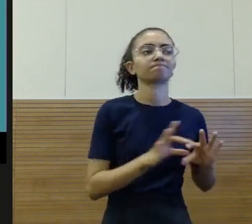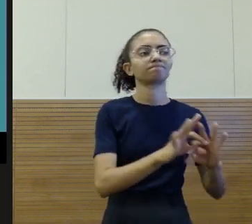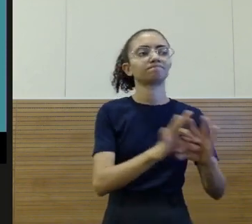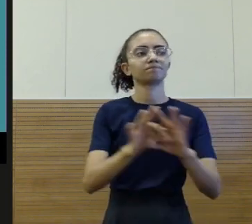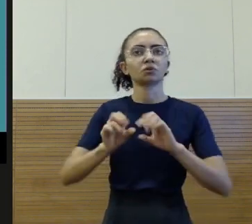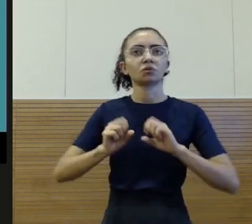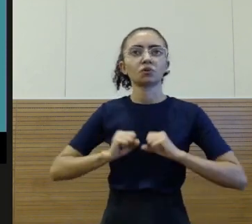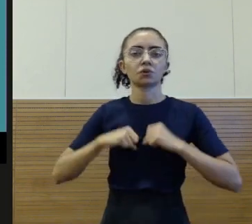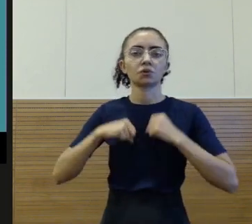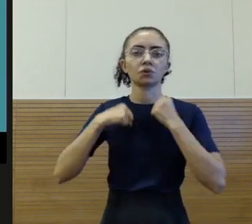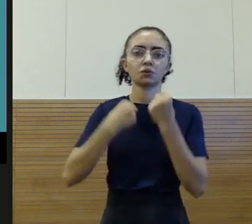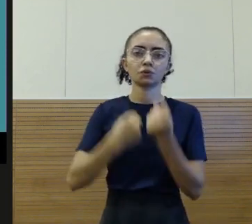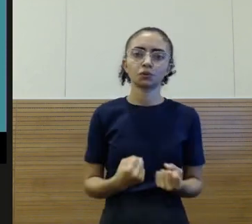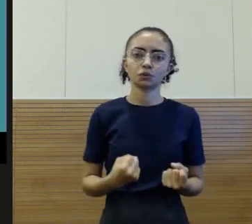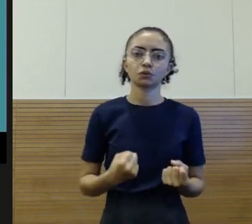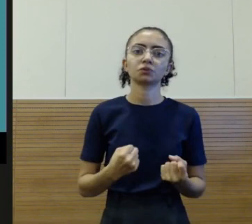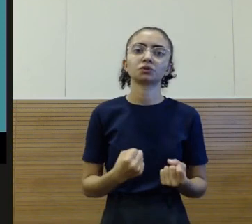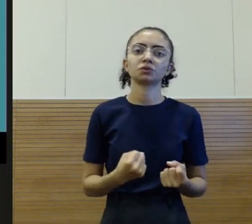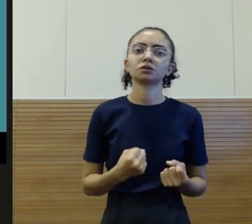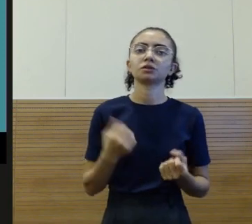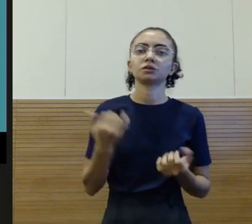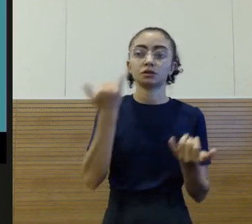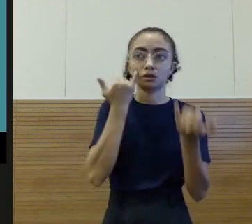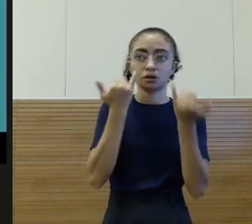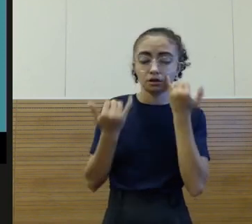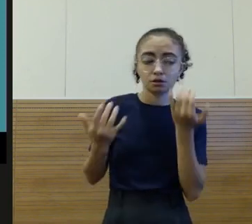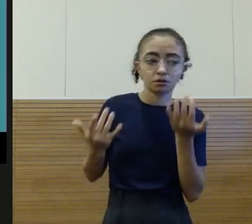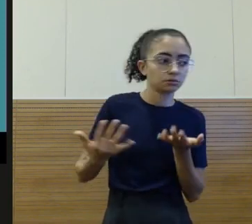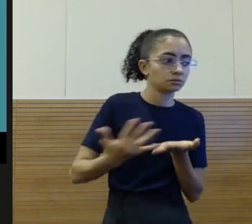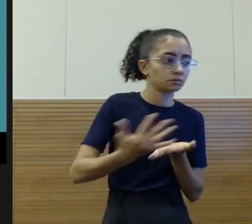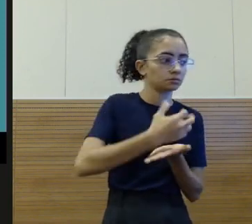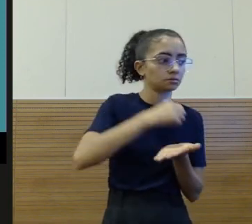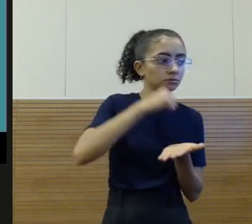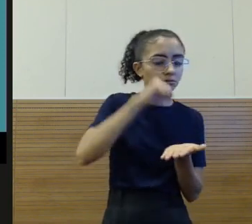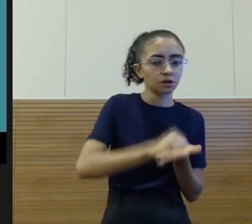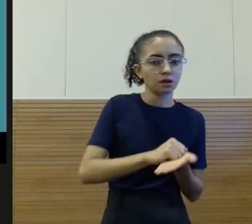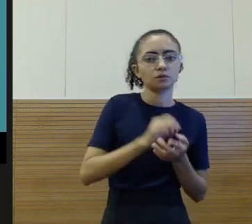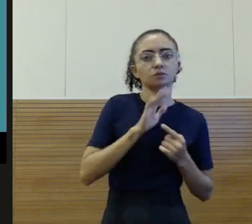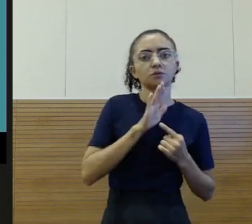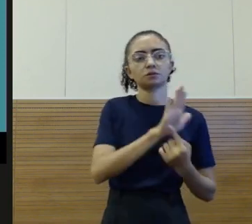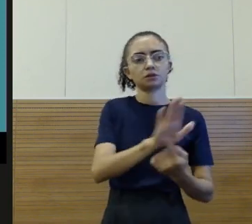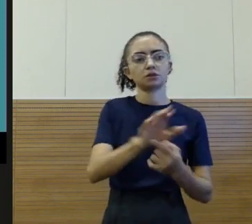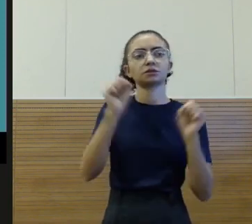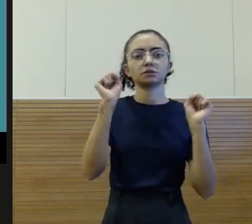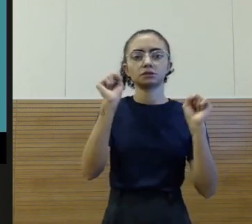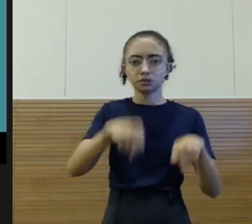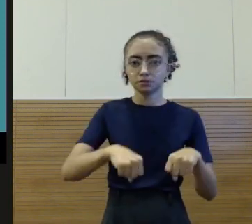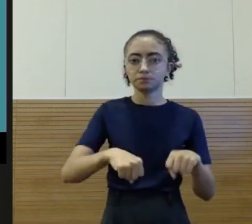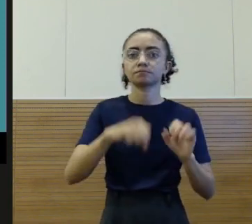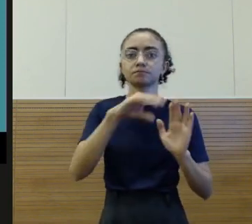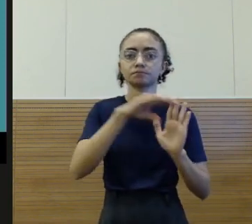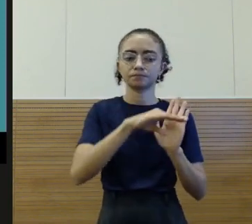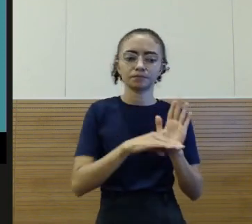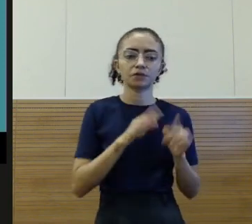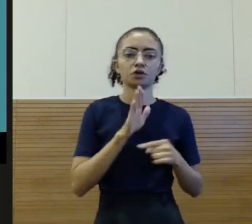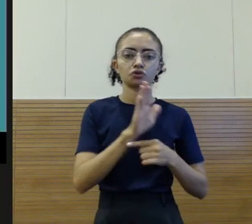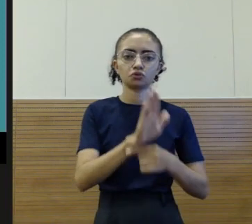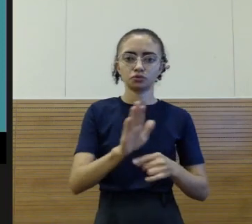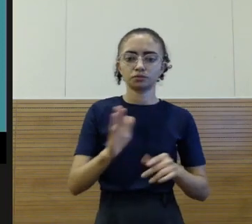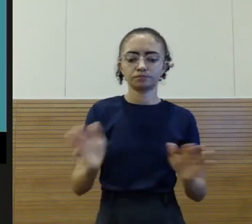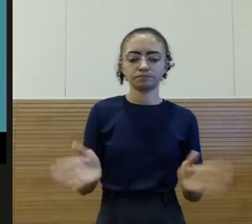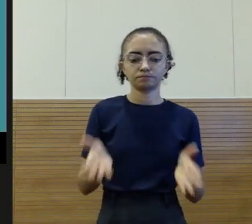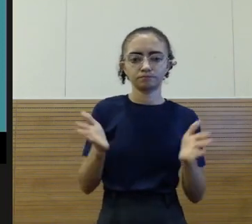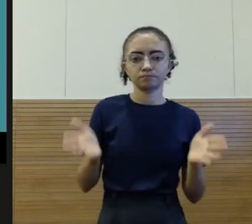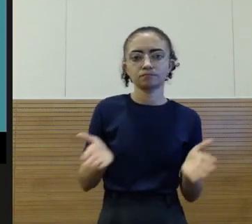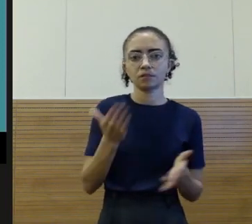dizer realmente com dados que sim, as guias alimentares contribuem para a transformação de sistemas alimentares. Muito obrigada pelo